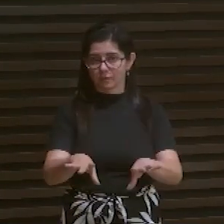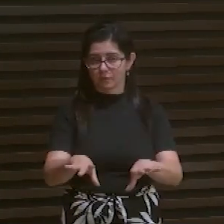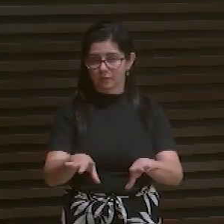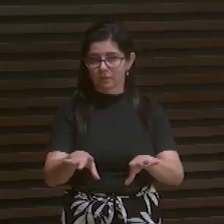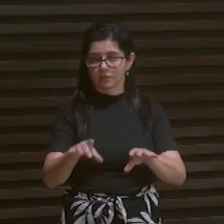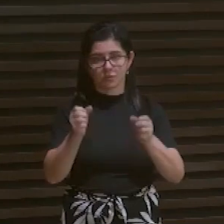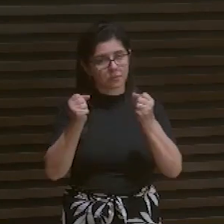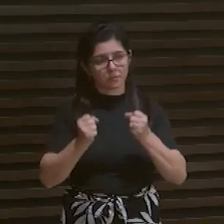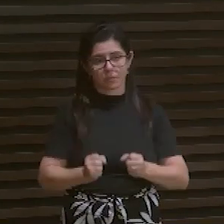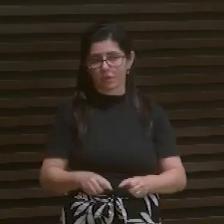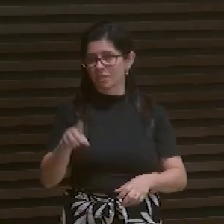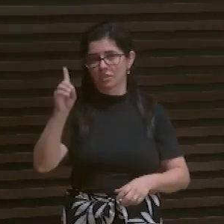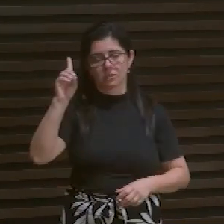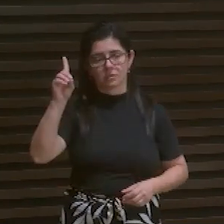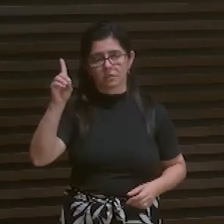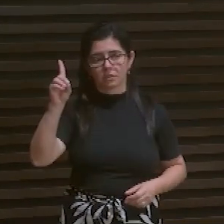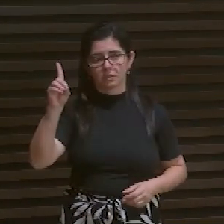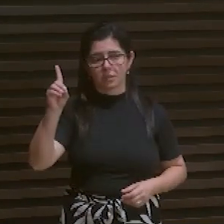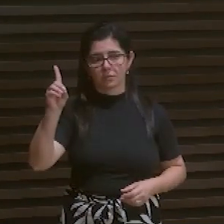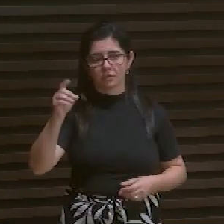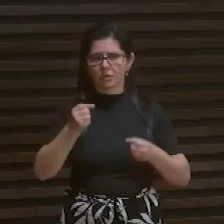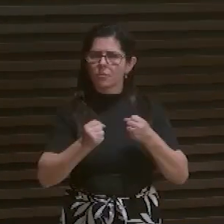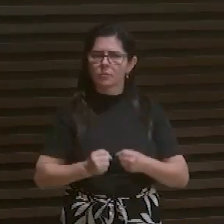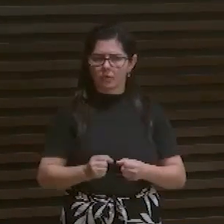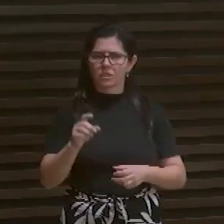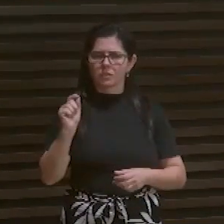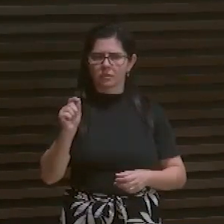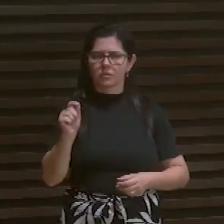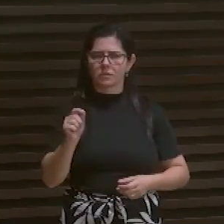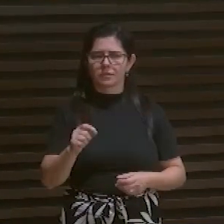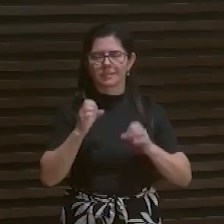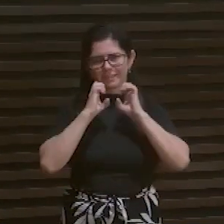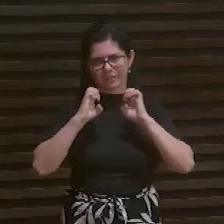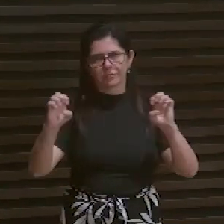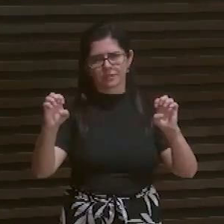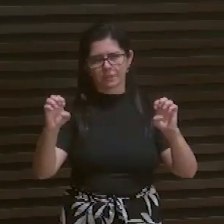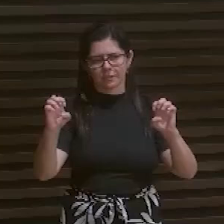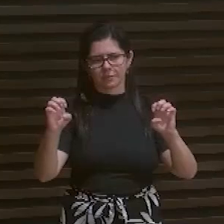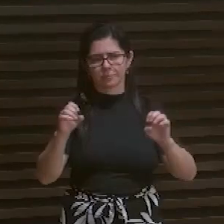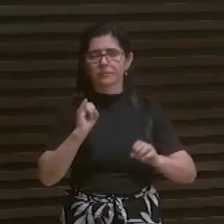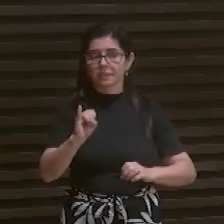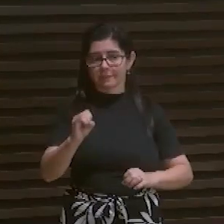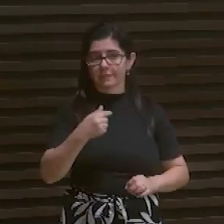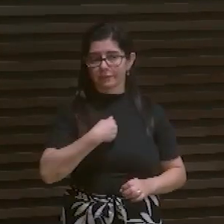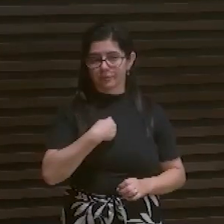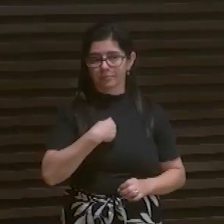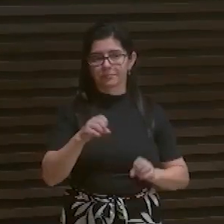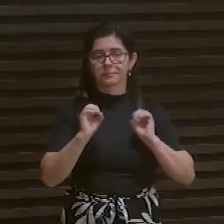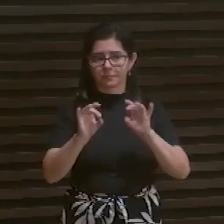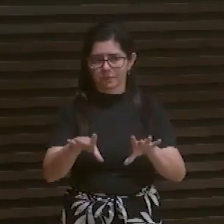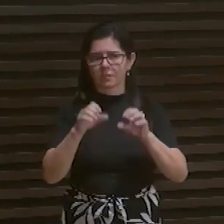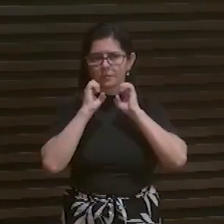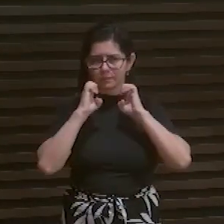poder de Deus? O Evangelho. Se eu abandono o poder de Deus, que é o Evangelho, que é a centralidade de Cristo, se eu abandono